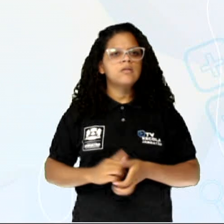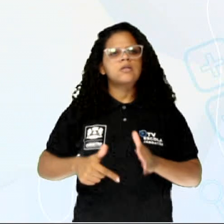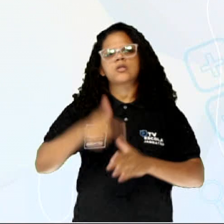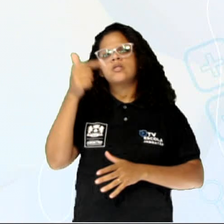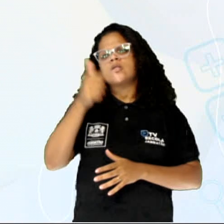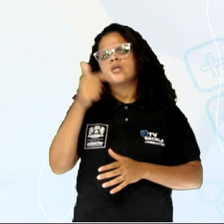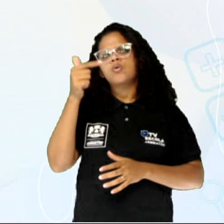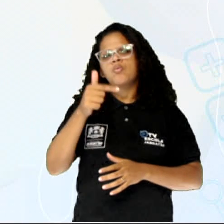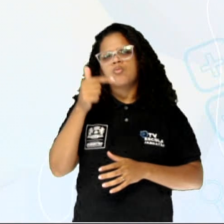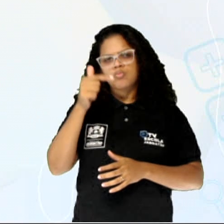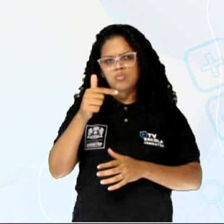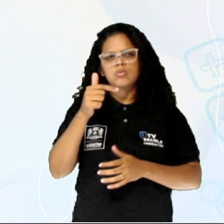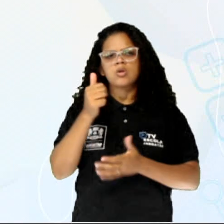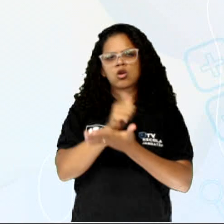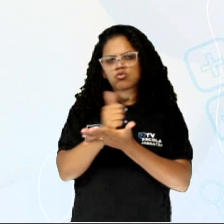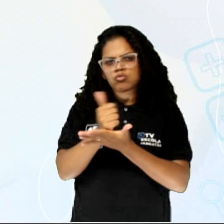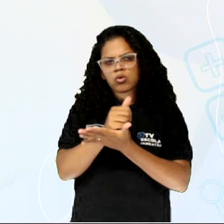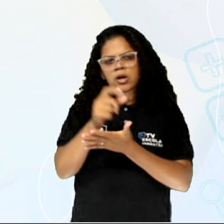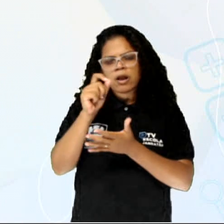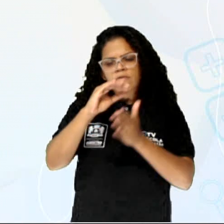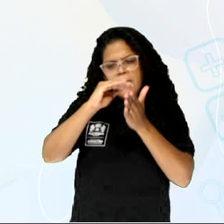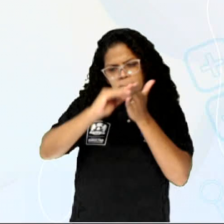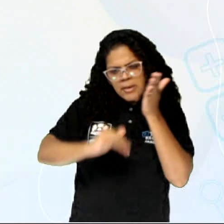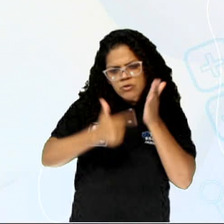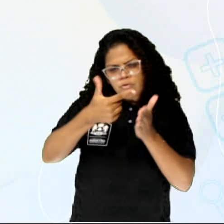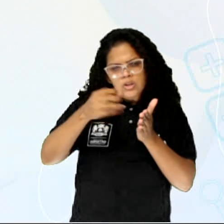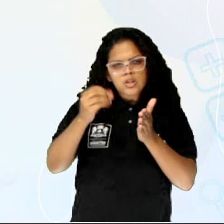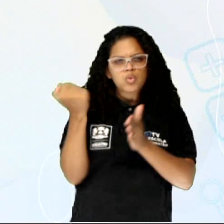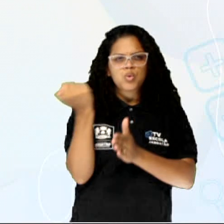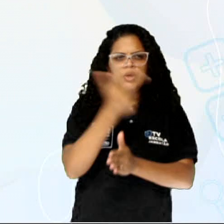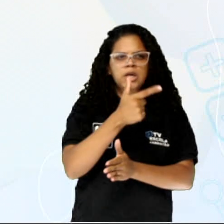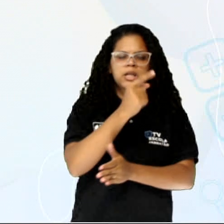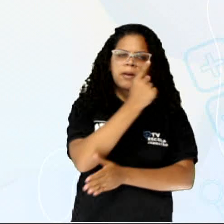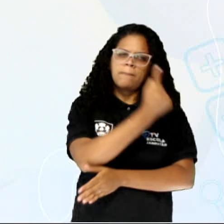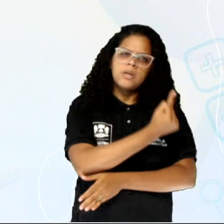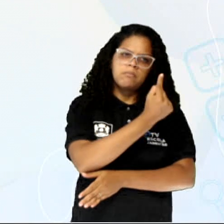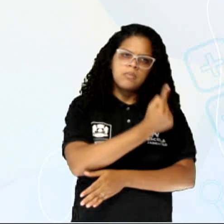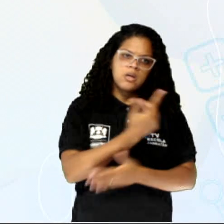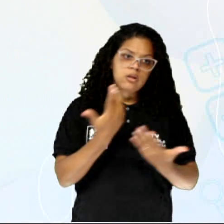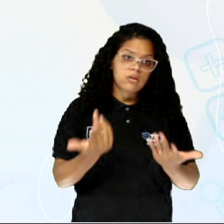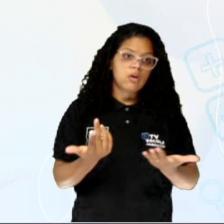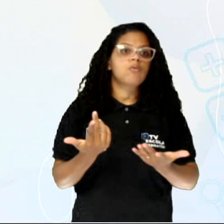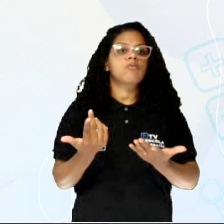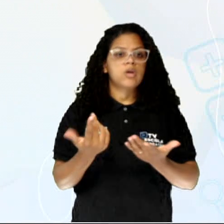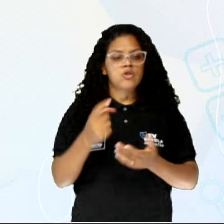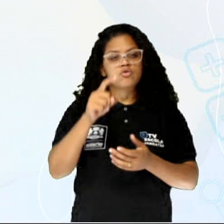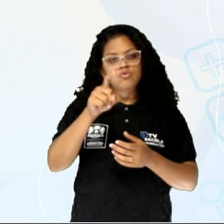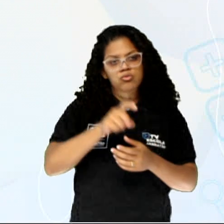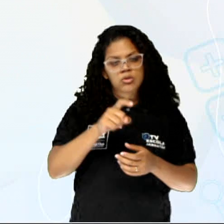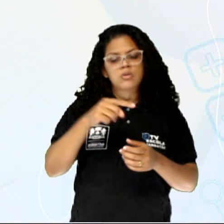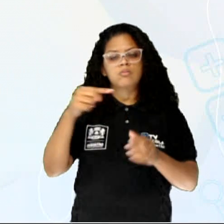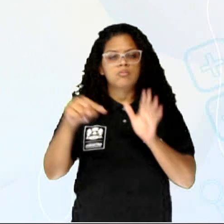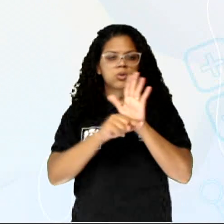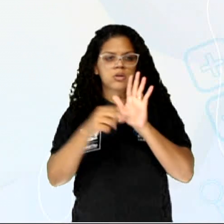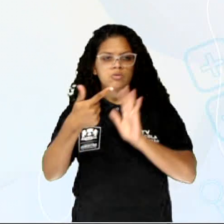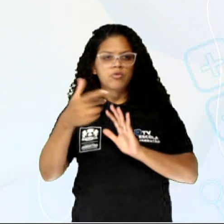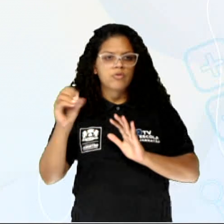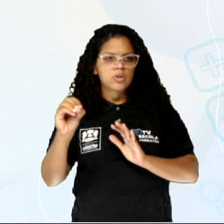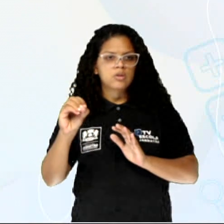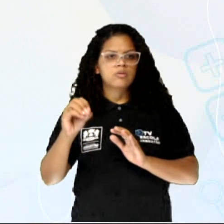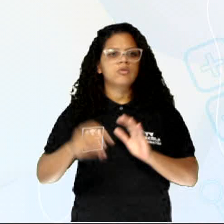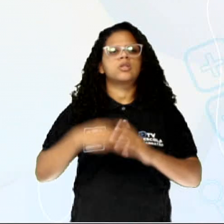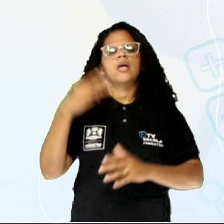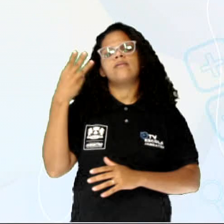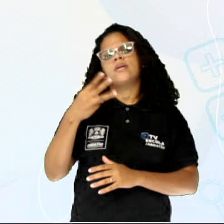rodada, ela fez 20 pontos a menos do que fez na primeira. Então, é o quê? É x menos 20. Depois, ó, na